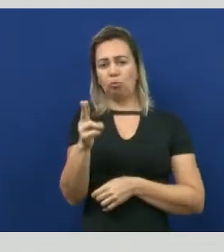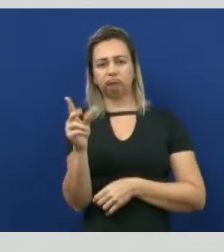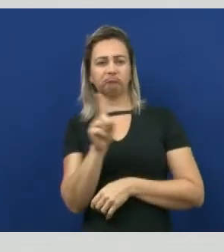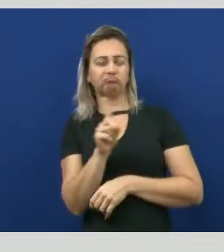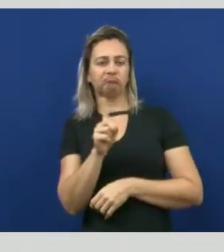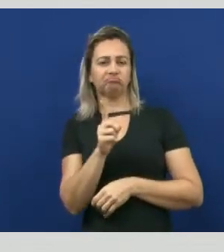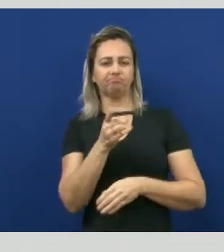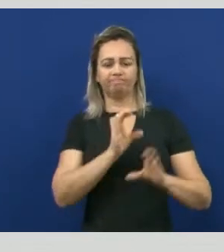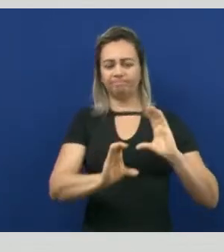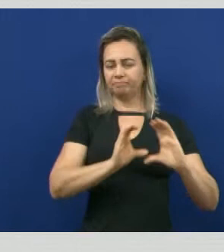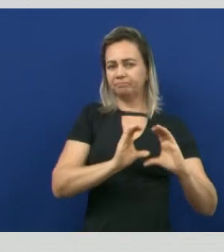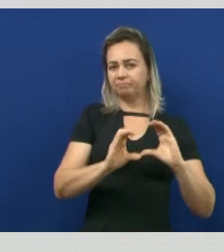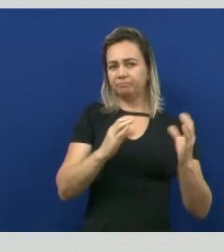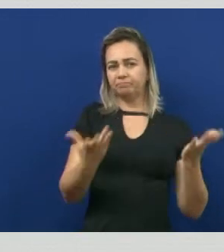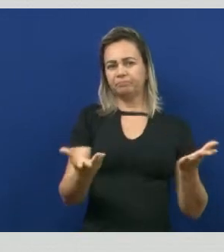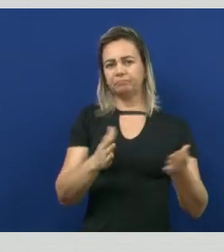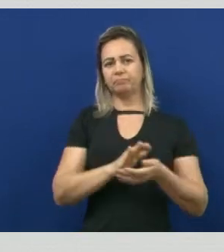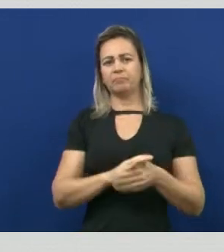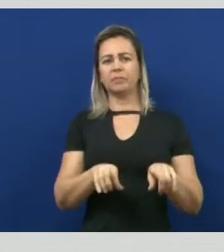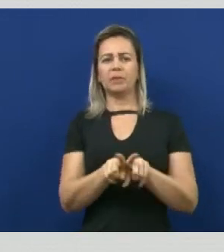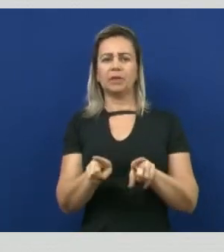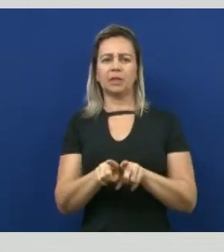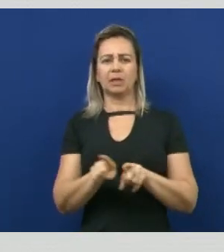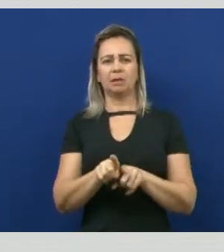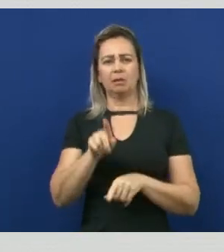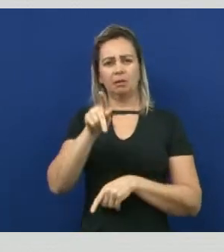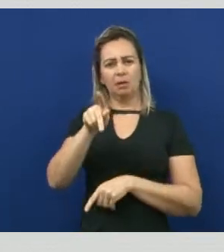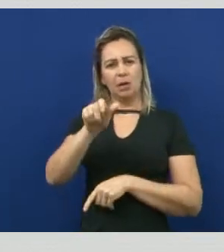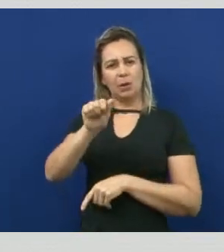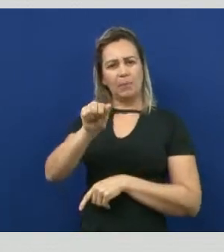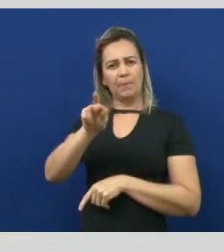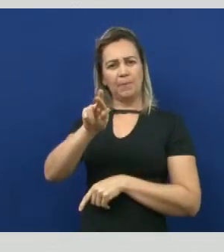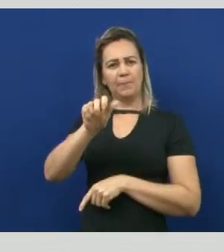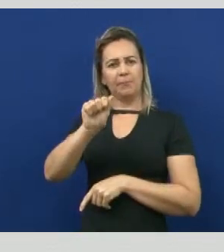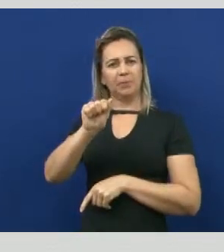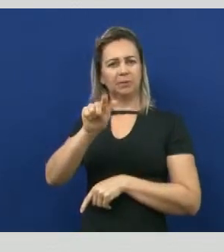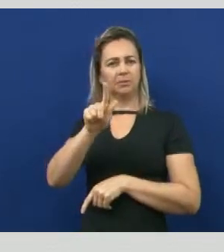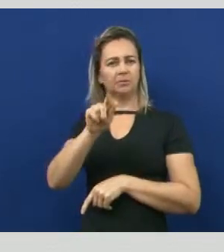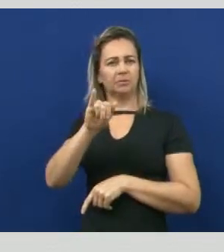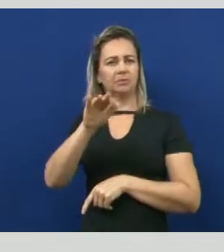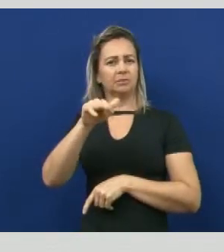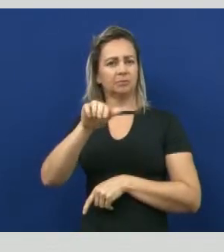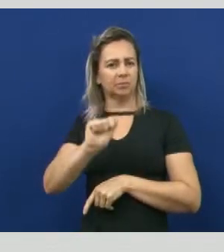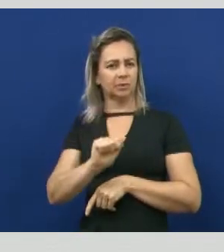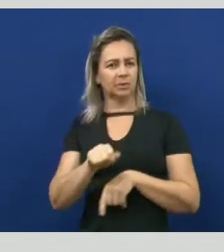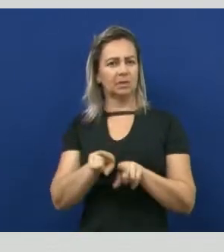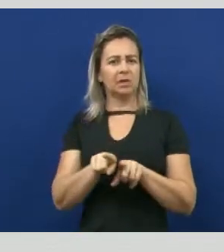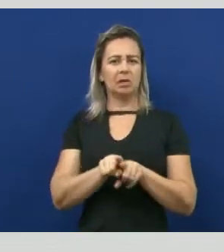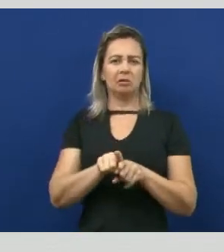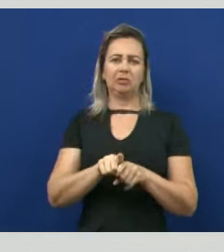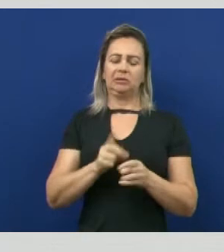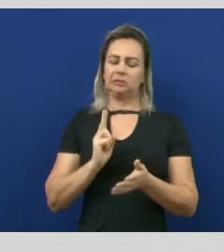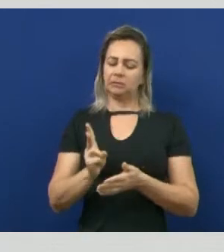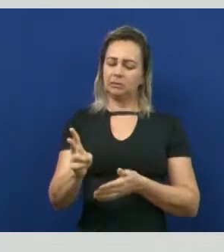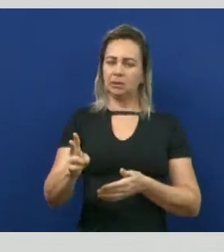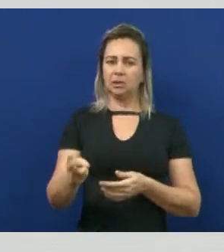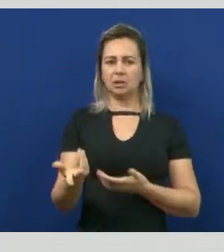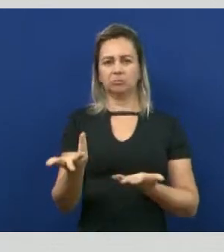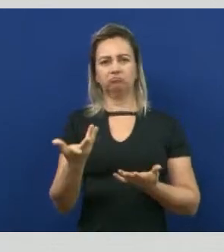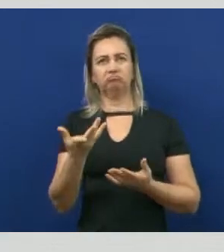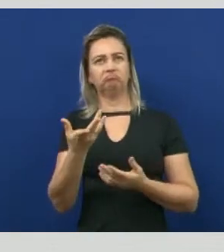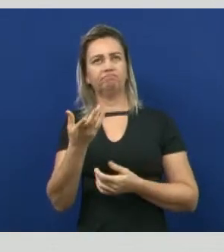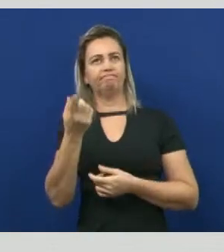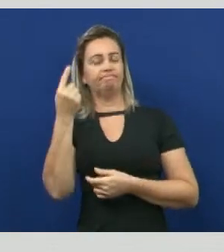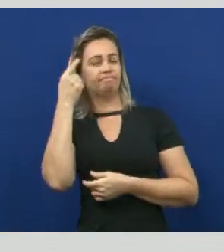comunidade. Os paradigmas sempre orientam novas escolhas, novos olhares. Então, como eu falei, imagina um